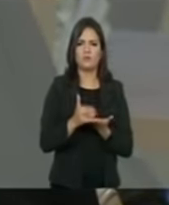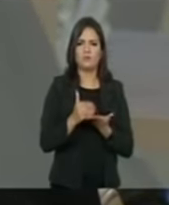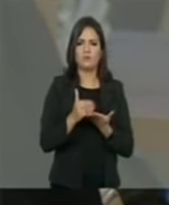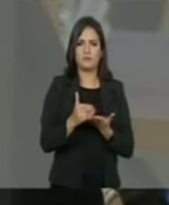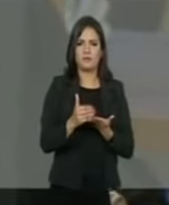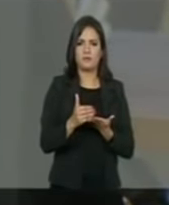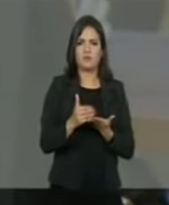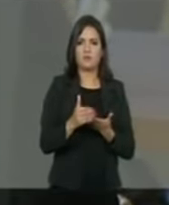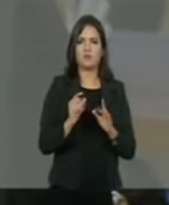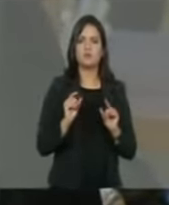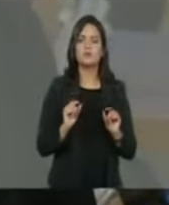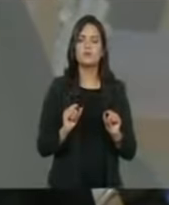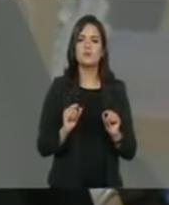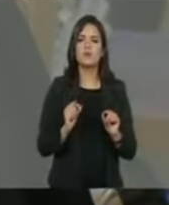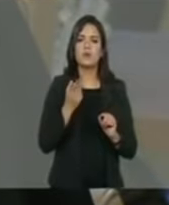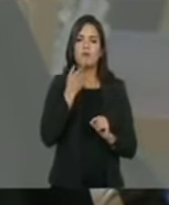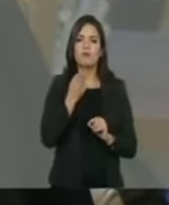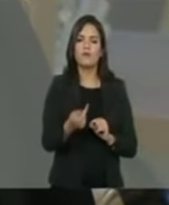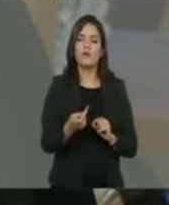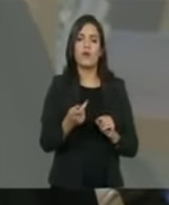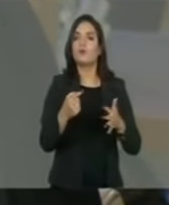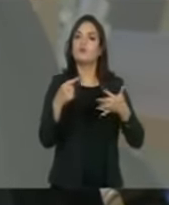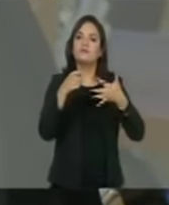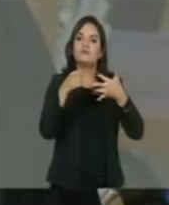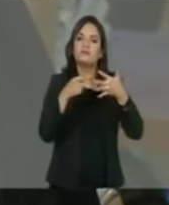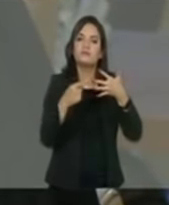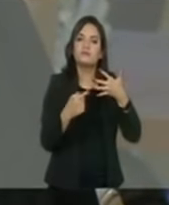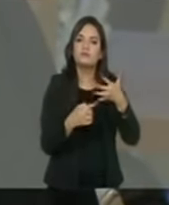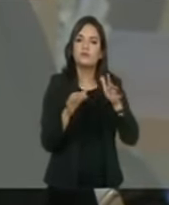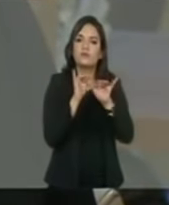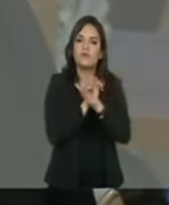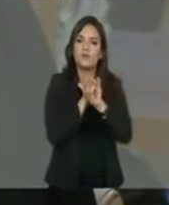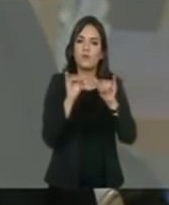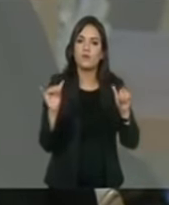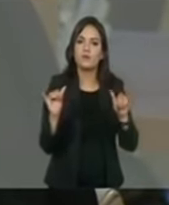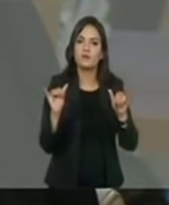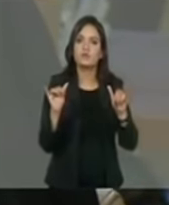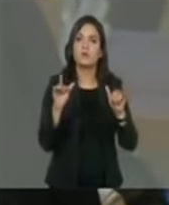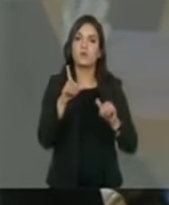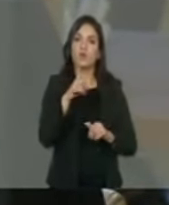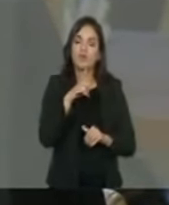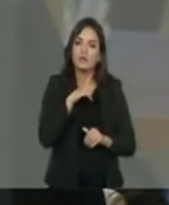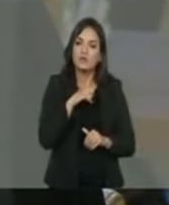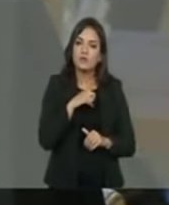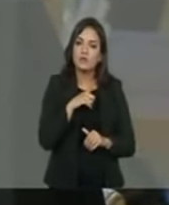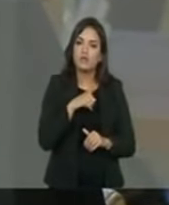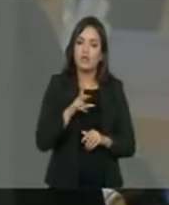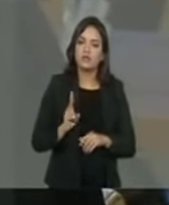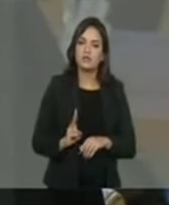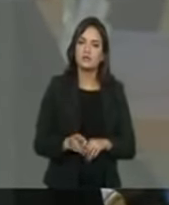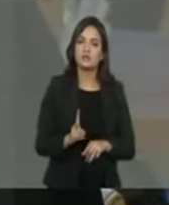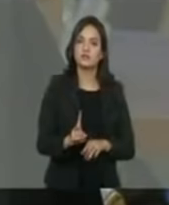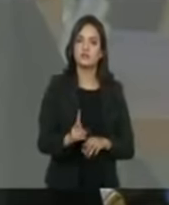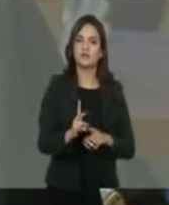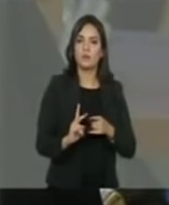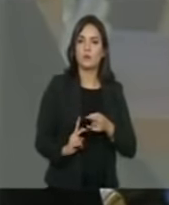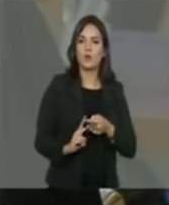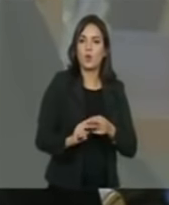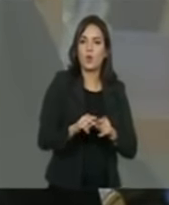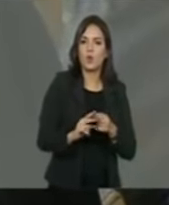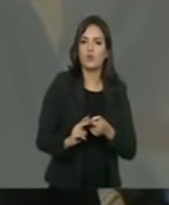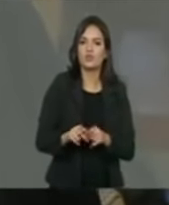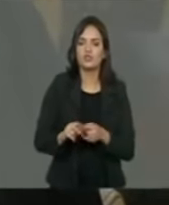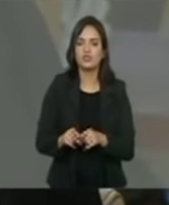salientou o presidente que os elementos de informação que vem sendo corrigidos ao longo de diversos